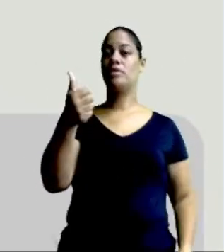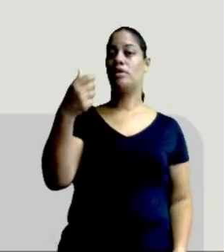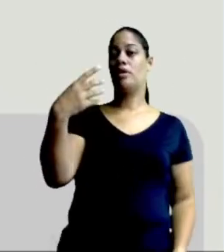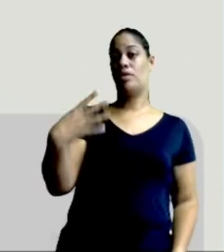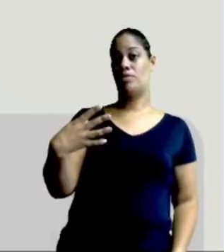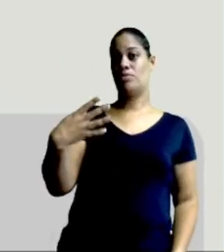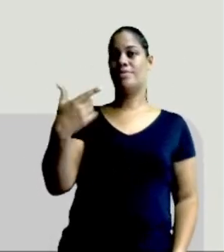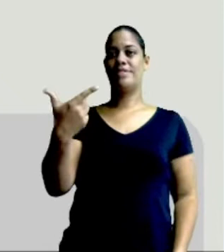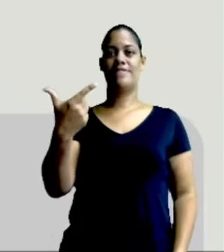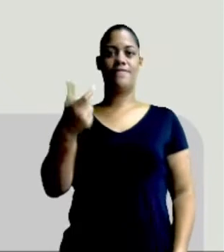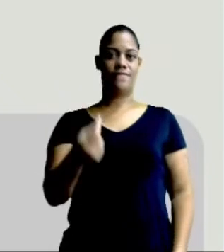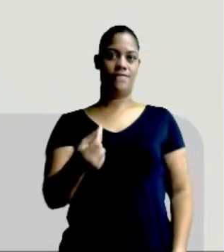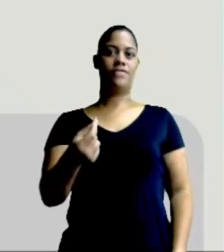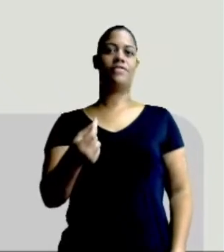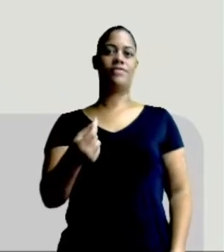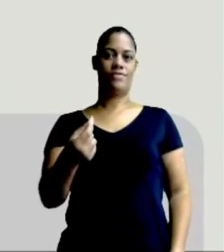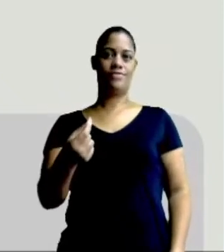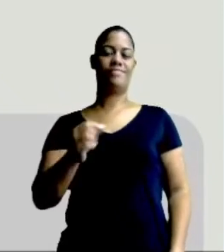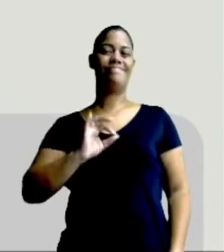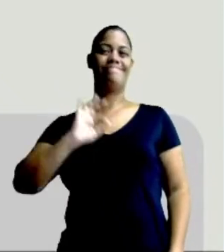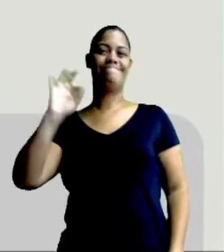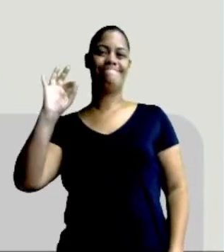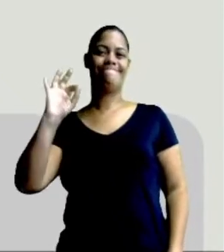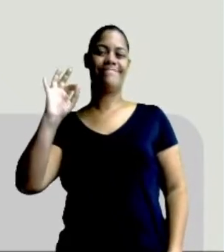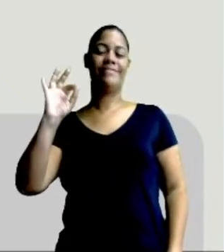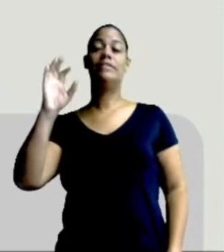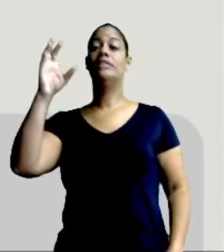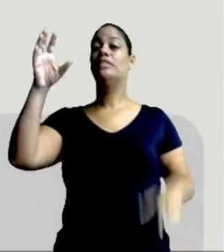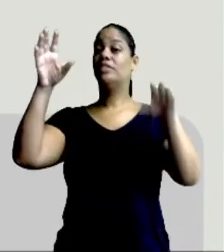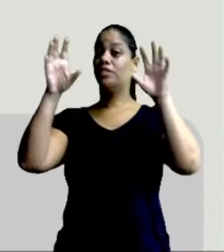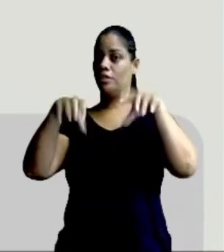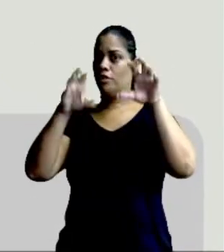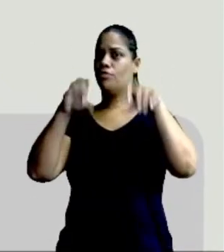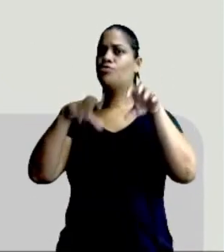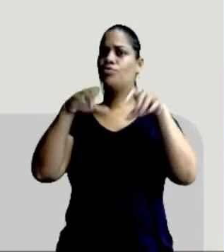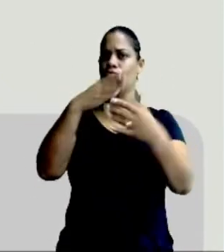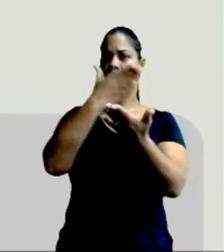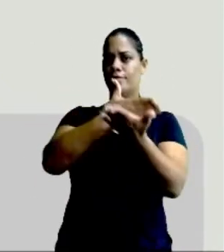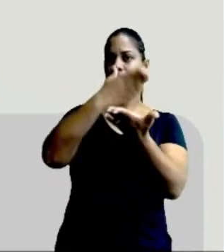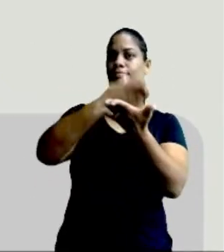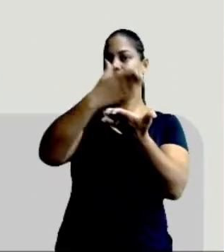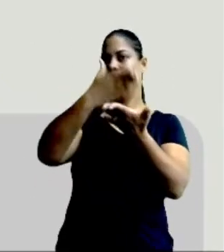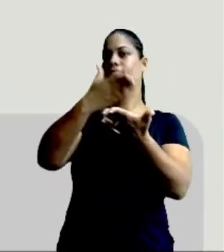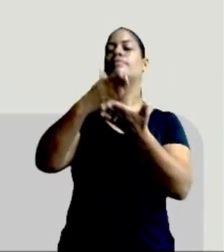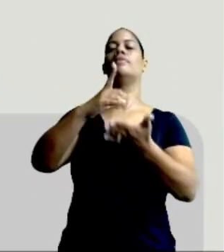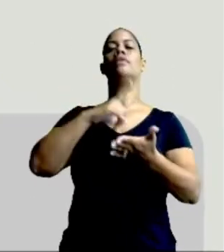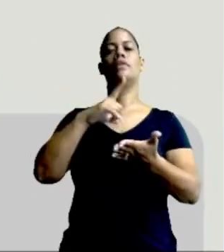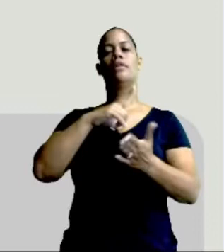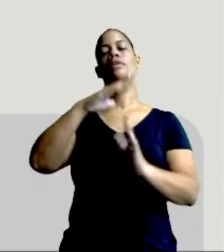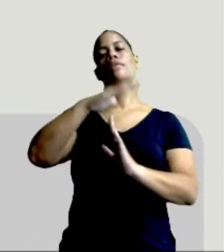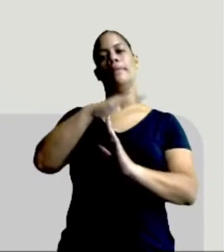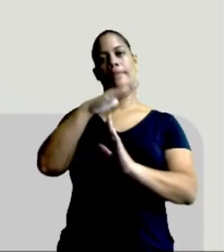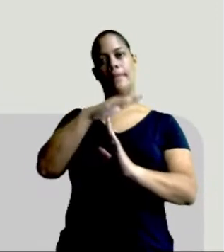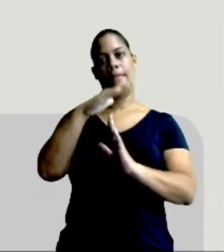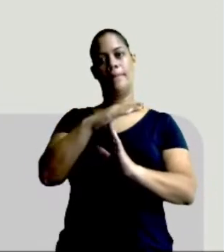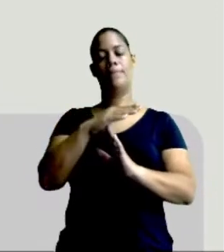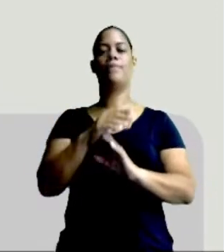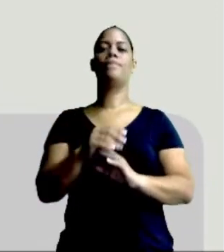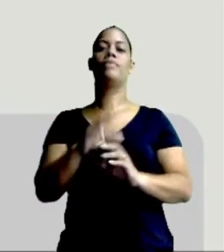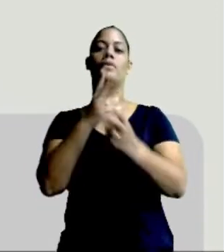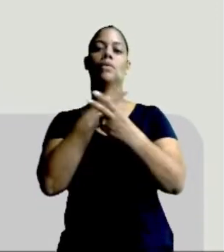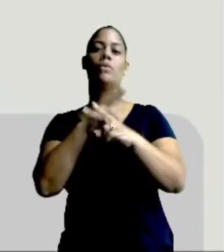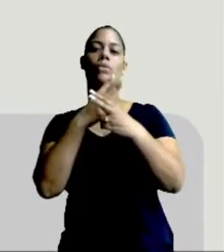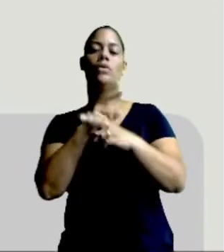14 e 20 graus. E as chuvas são bem distribuídas. Tem variação de temperatura entre verão